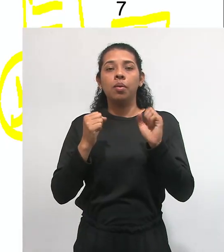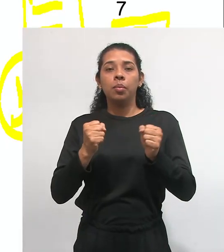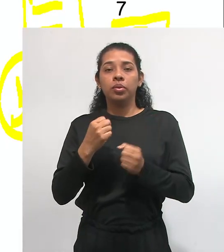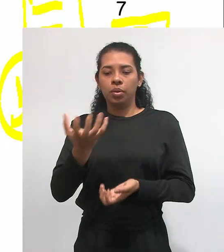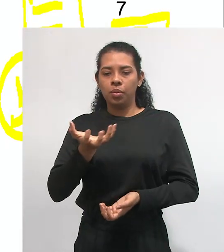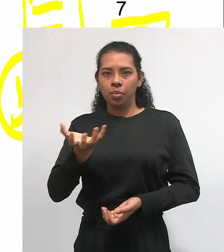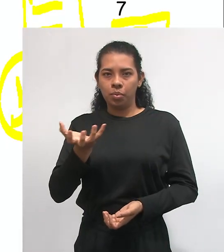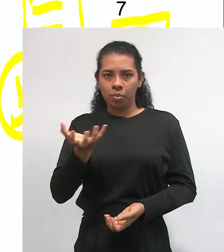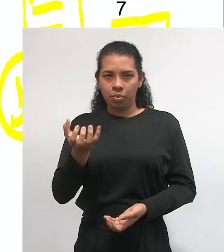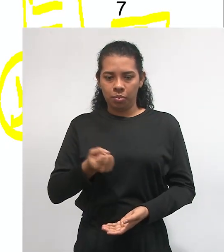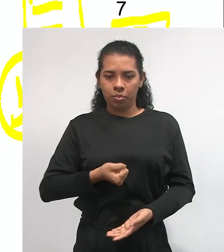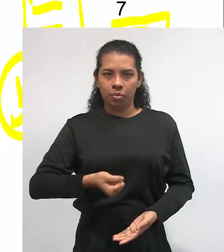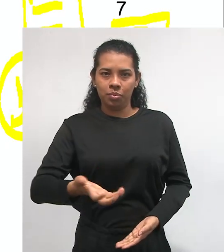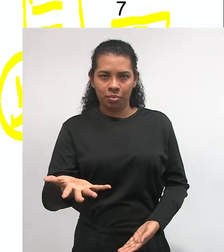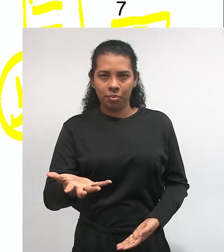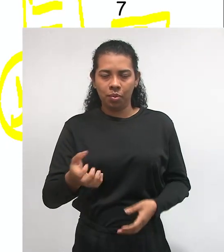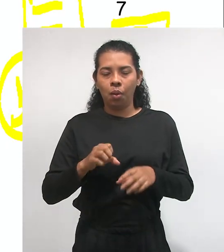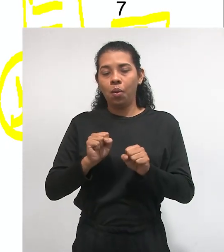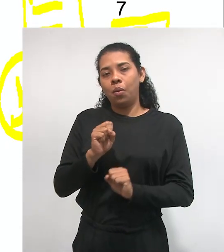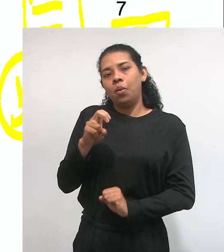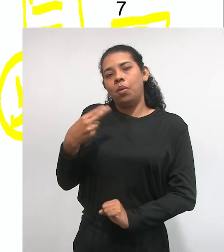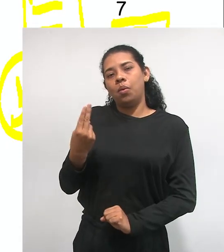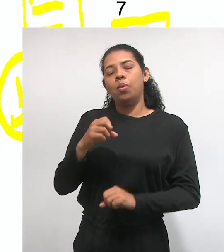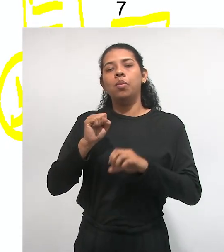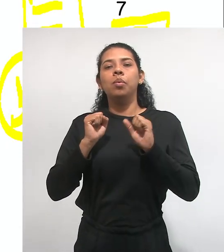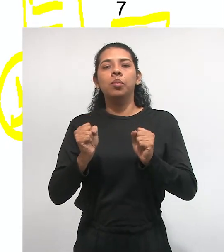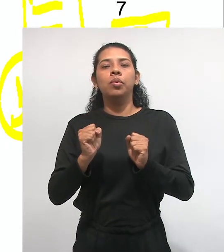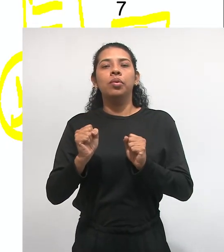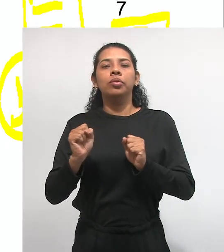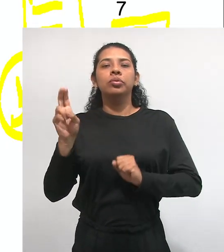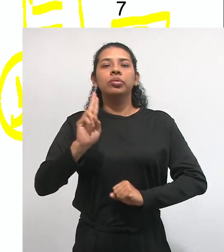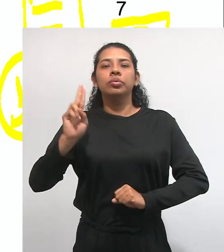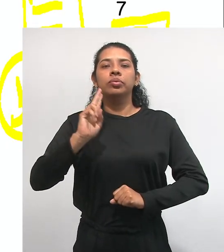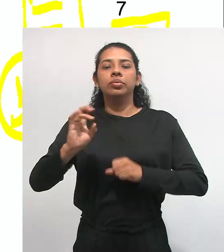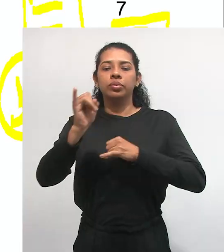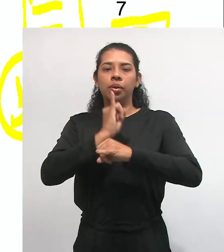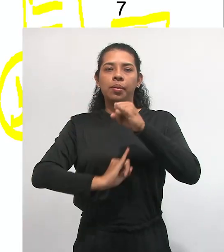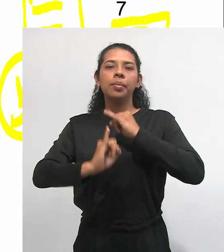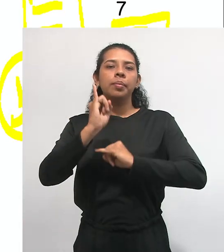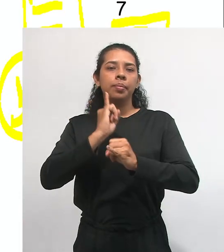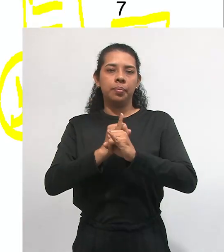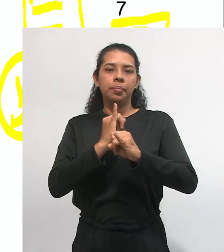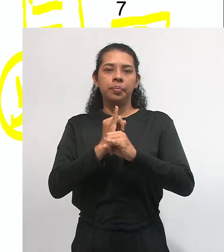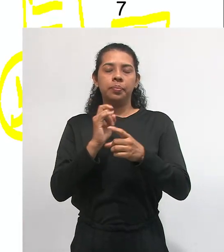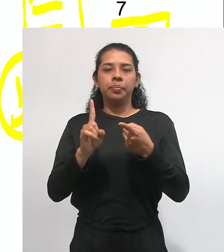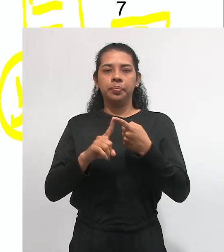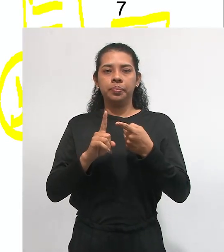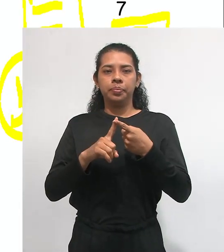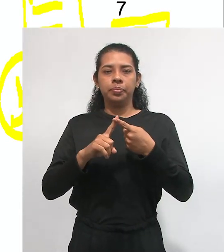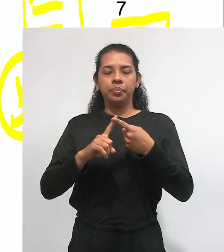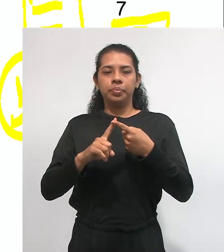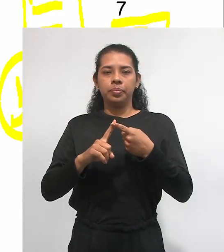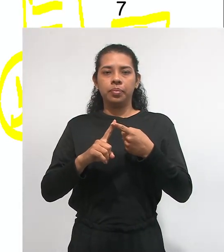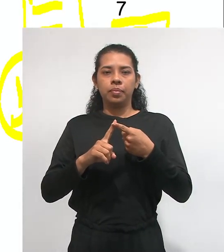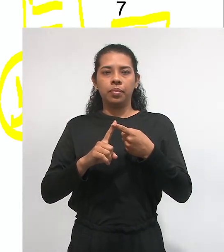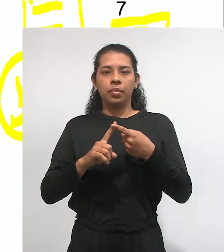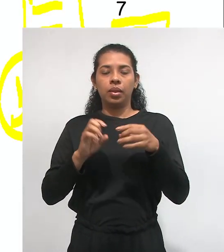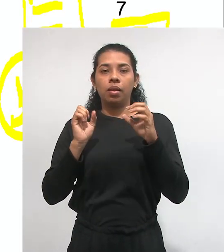dadinho seu, você utiliza um dado online, que ele funciona da mesma forma. E você vai marcar